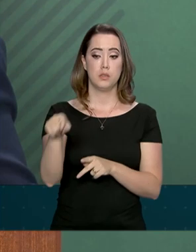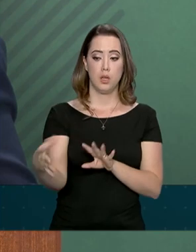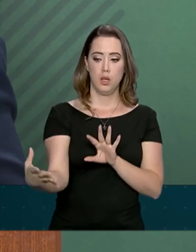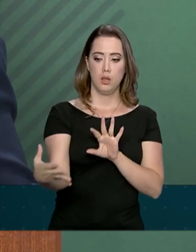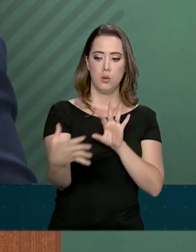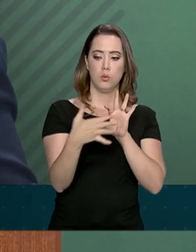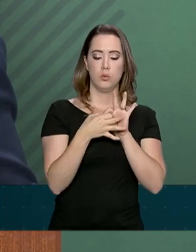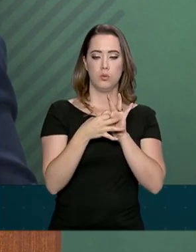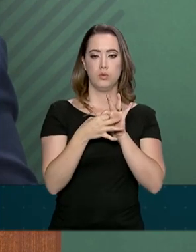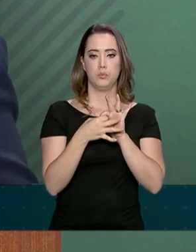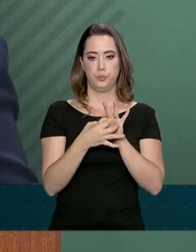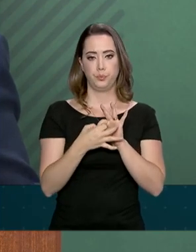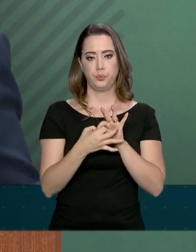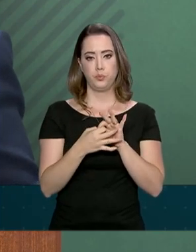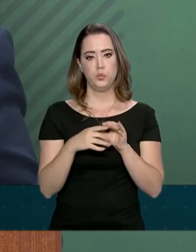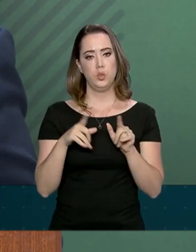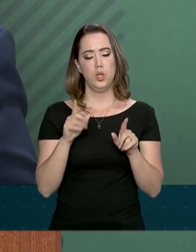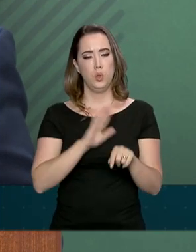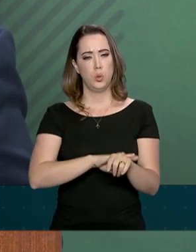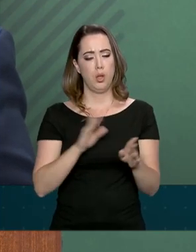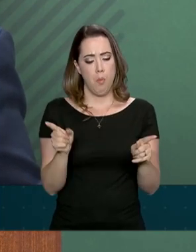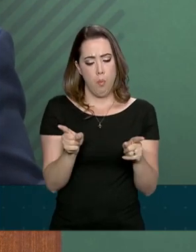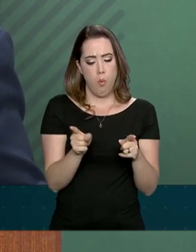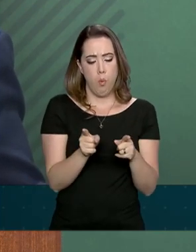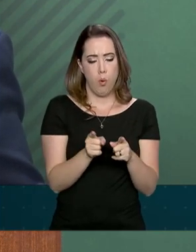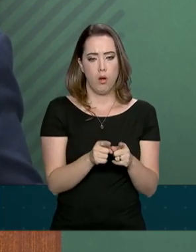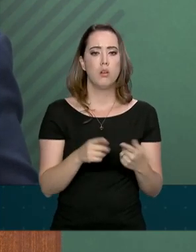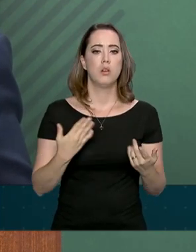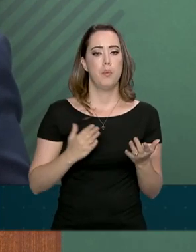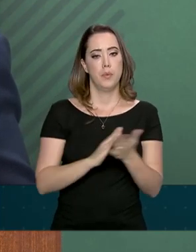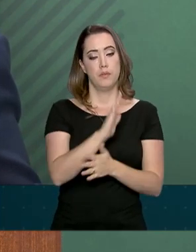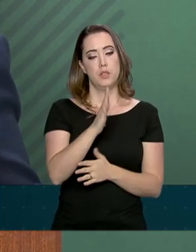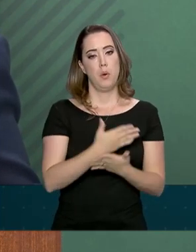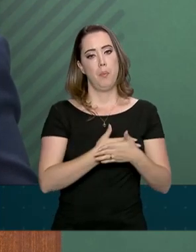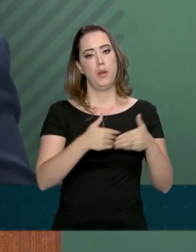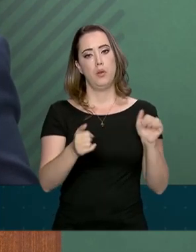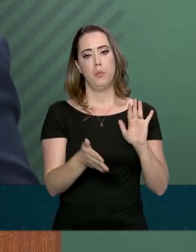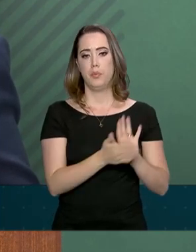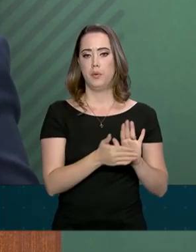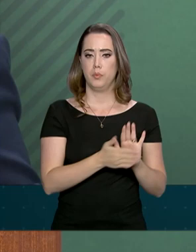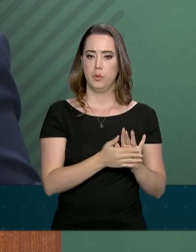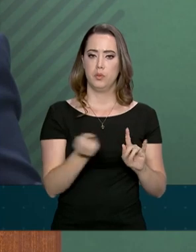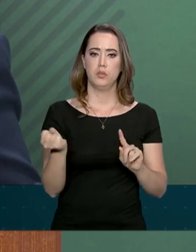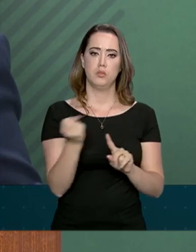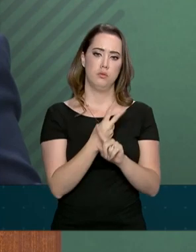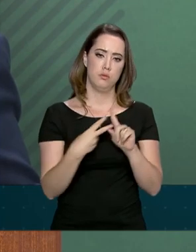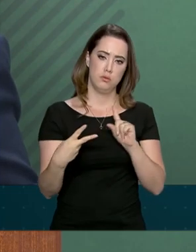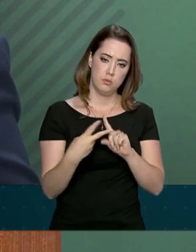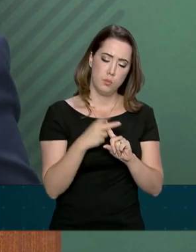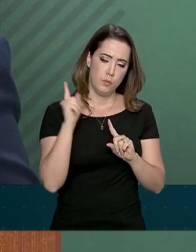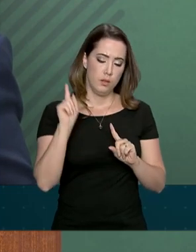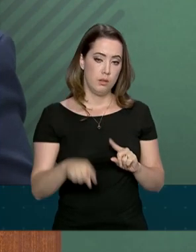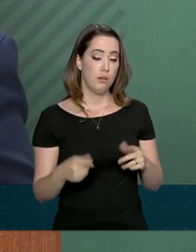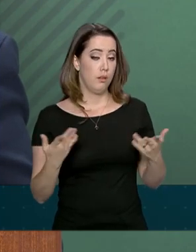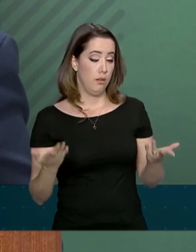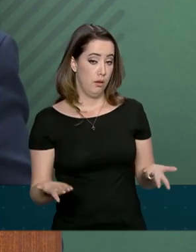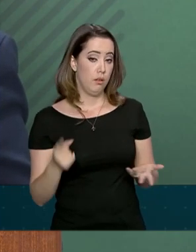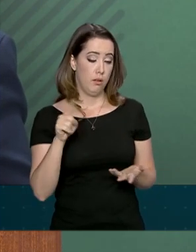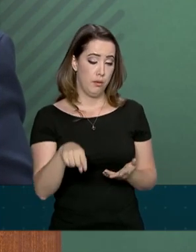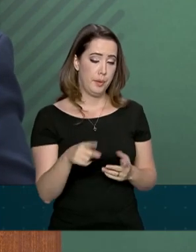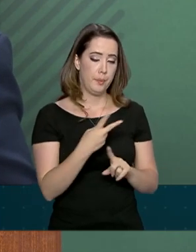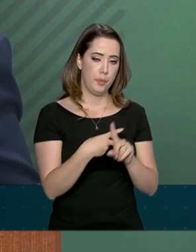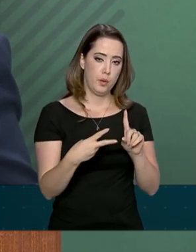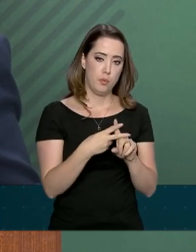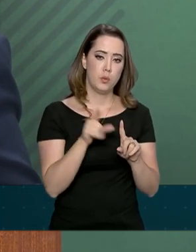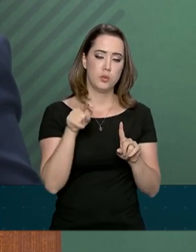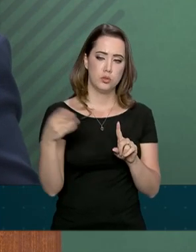no menor prazo possível aprovaram a melhor proposta da nova previdência que é por óbvio aquela que